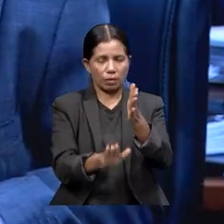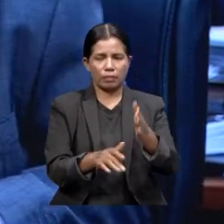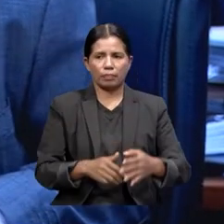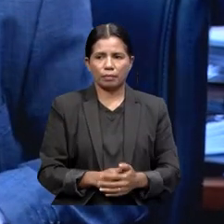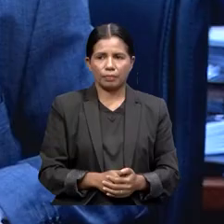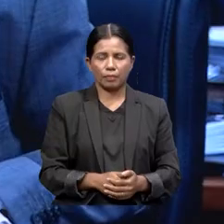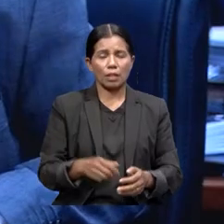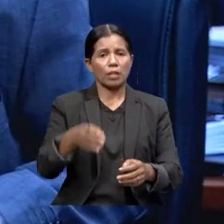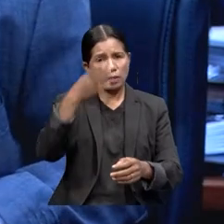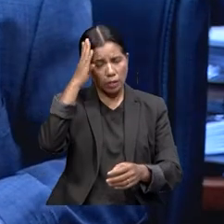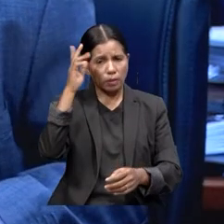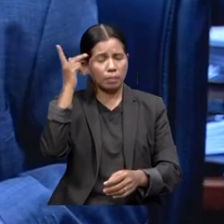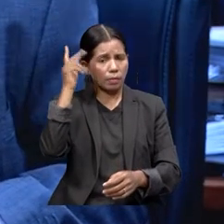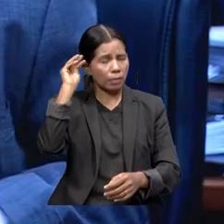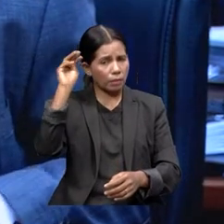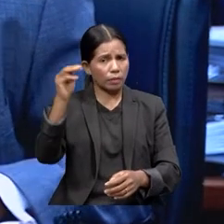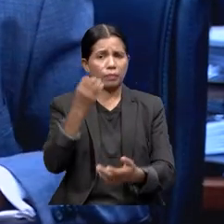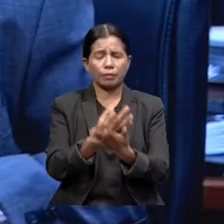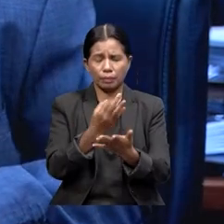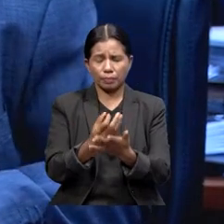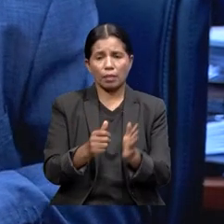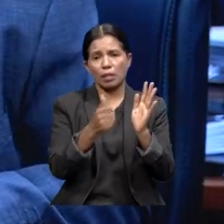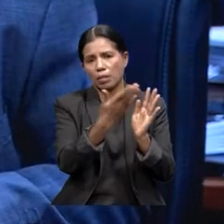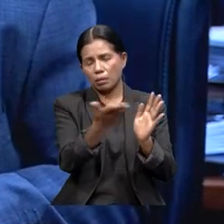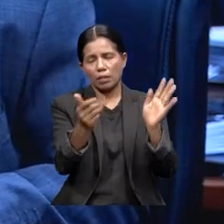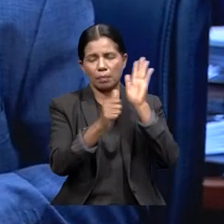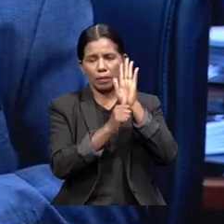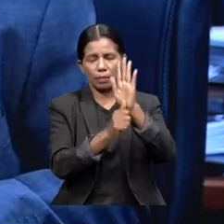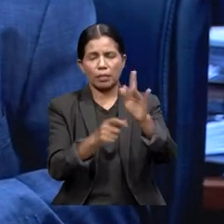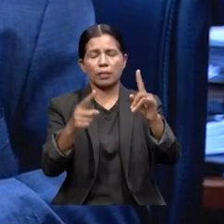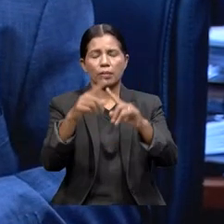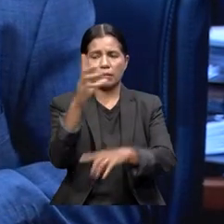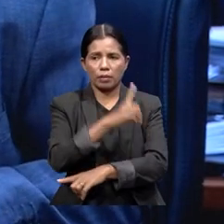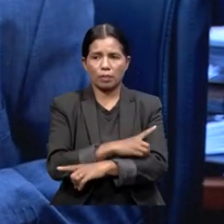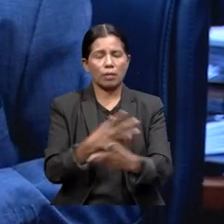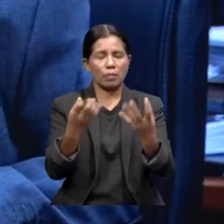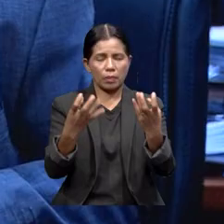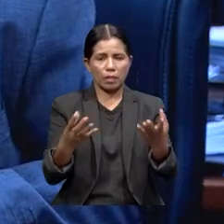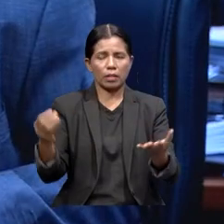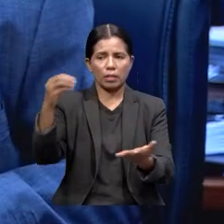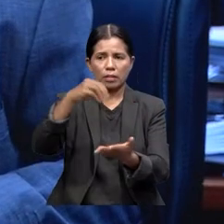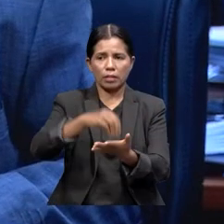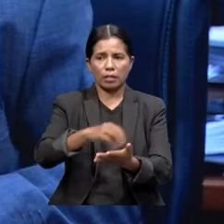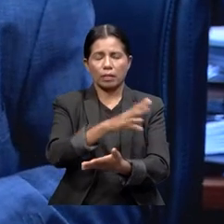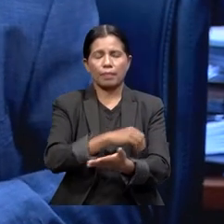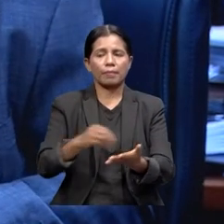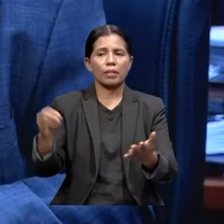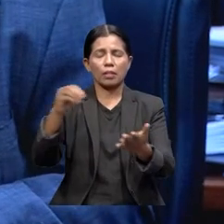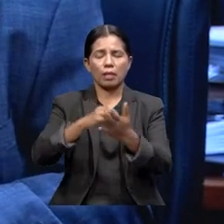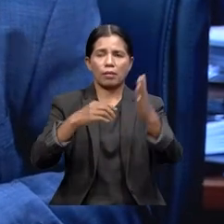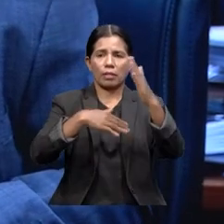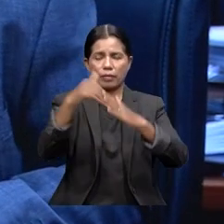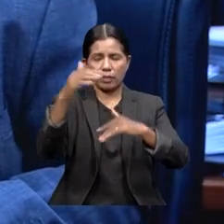Senhor Primeiro-Ministro, orçamento nebe ite bota apresenta hoje ne bara clio aloca ati investe ba